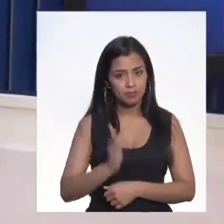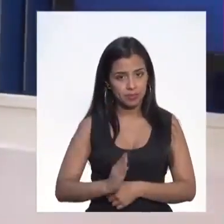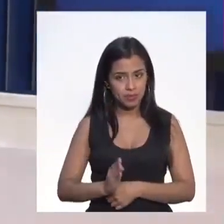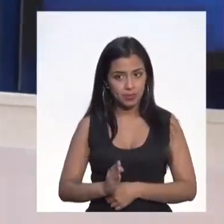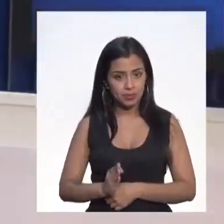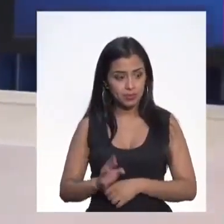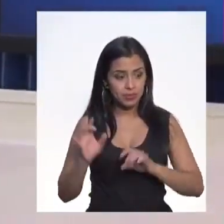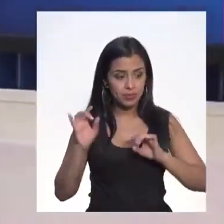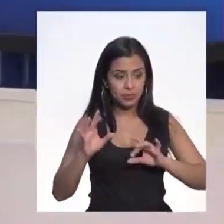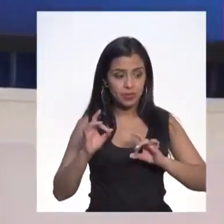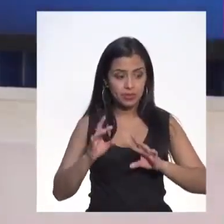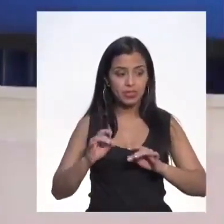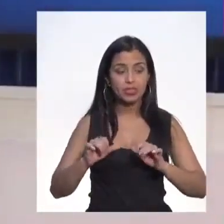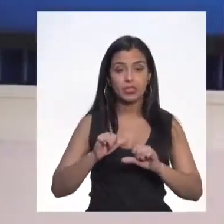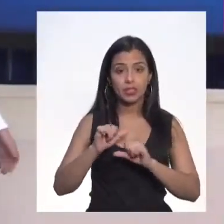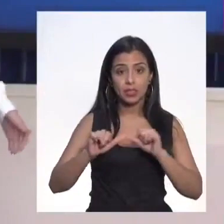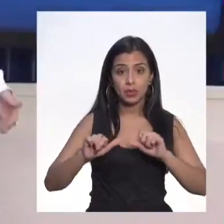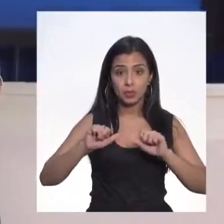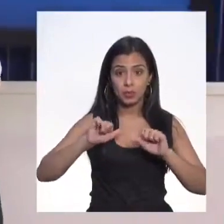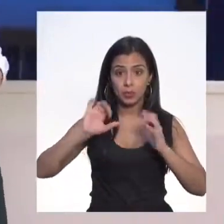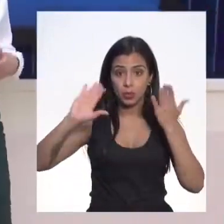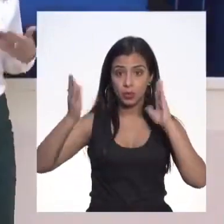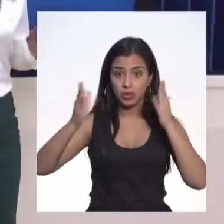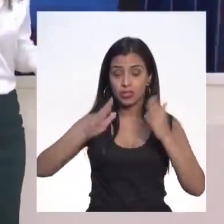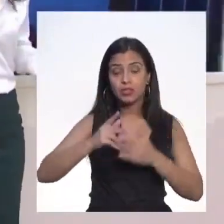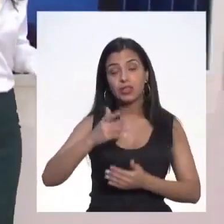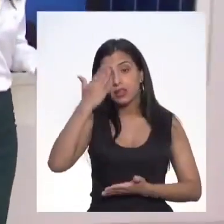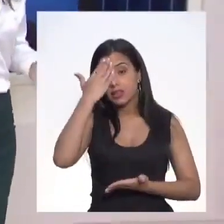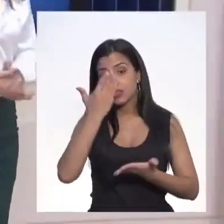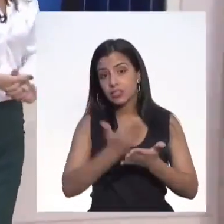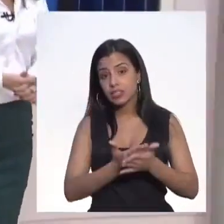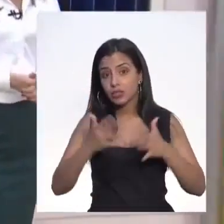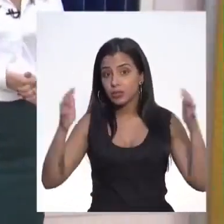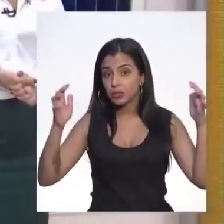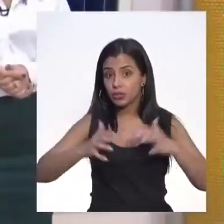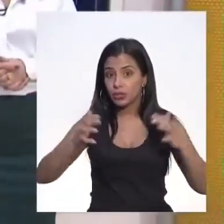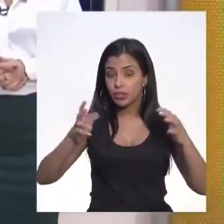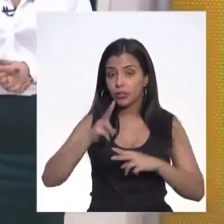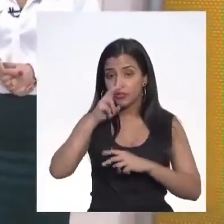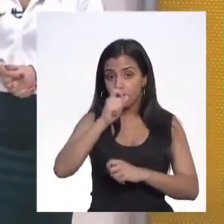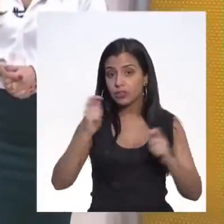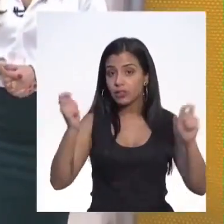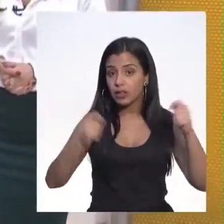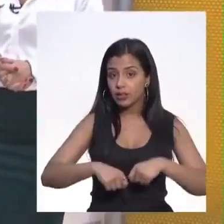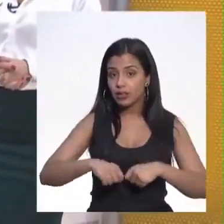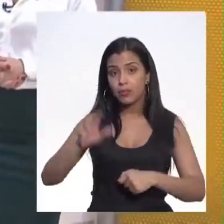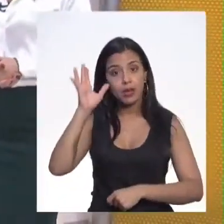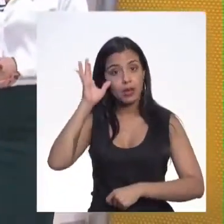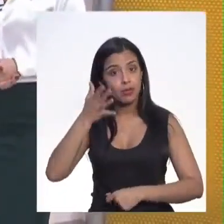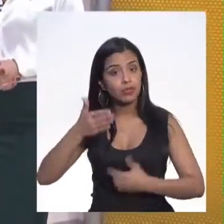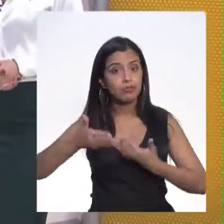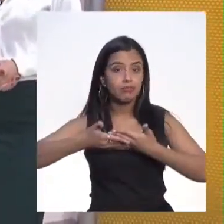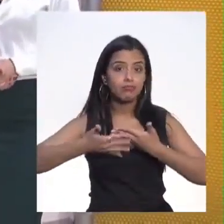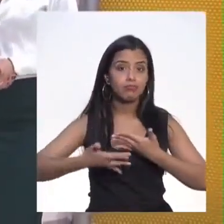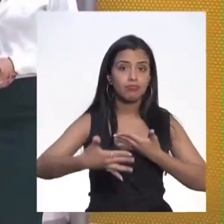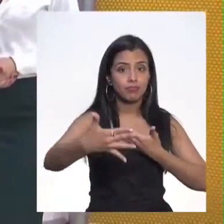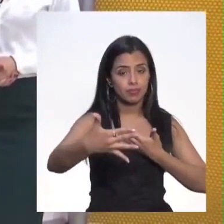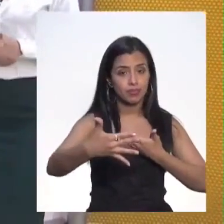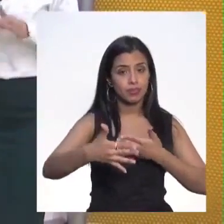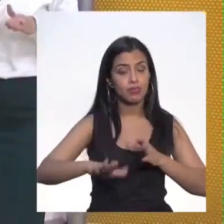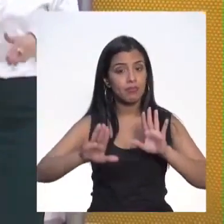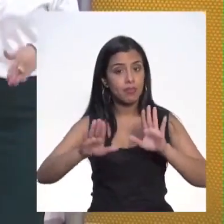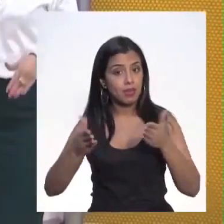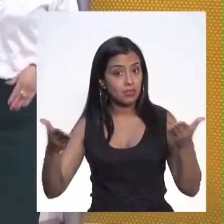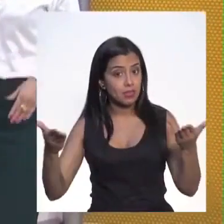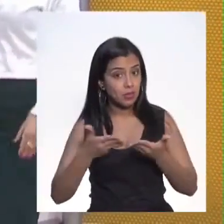mudanças climáticas acreditam que eventos extremos, como as chuvas intensas, poderão se tornar mais comuns nas próximas décadas. Mas